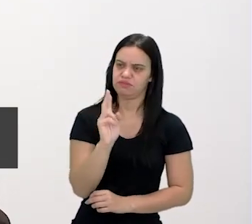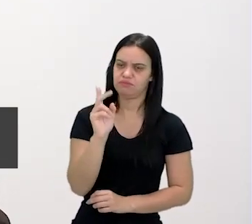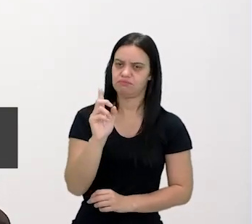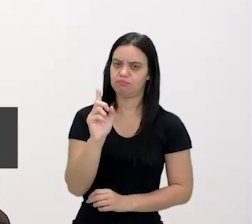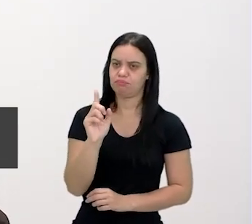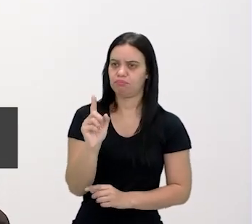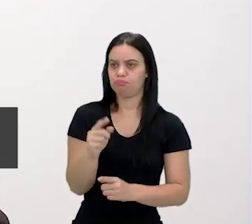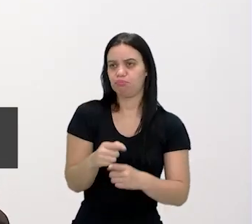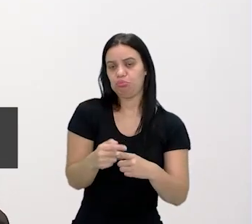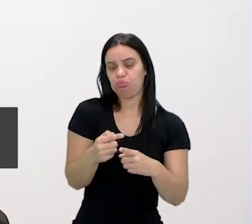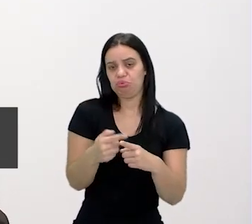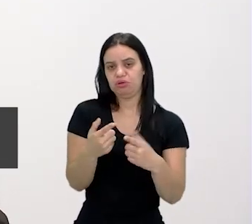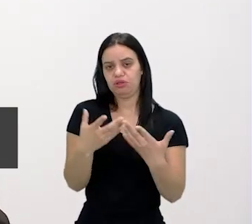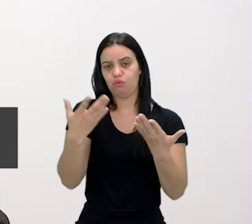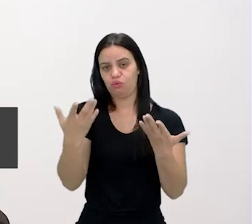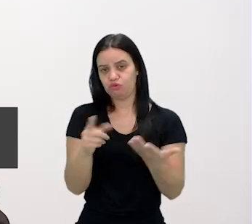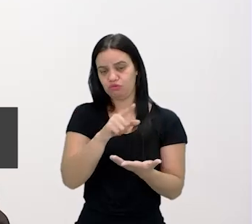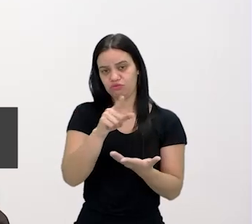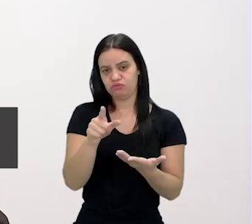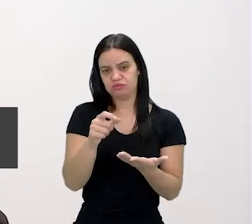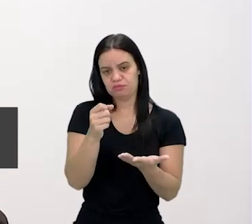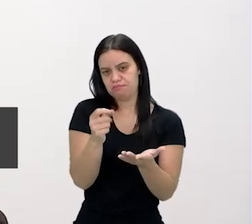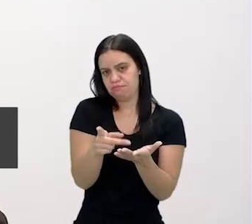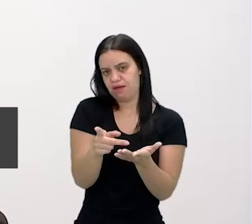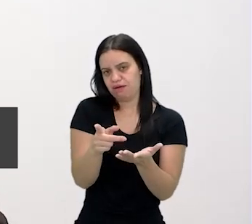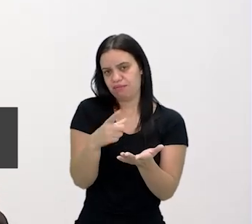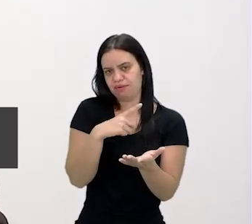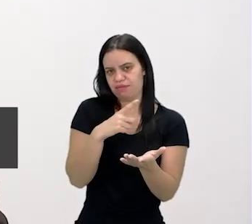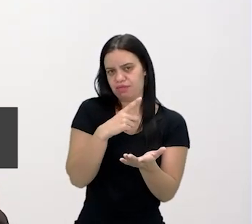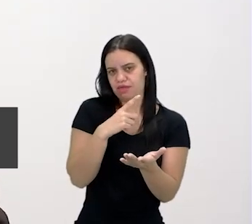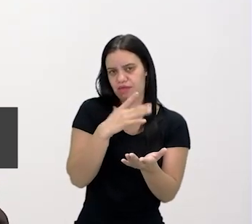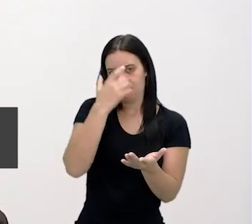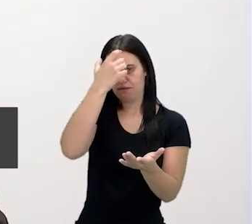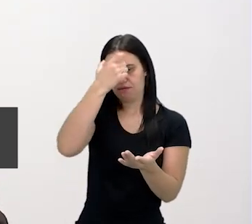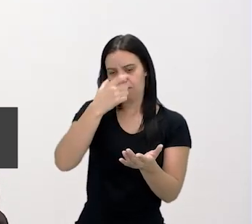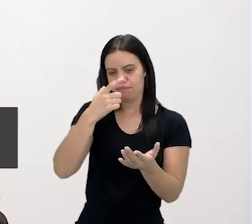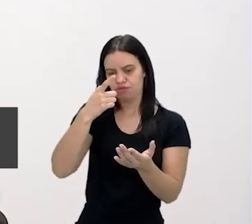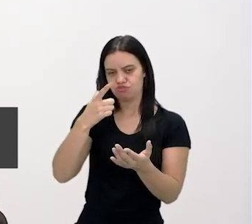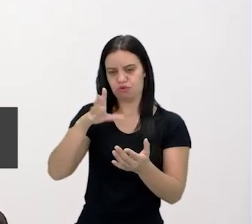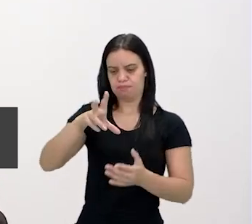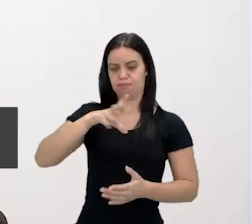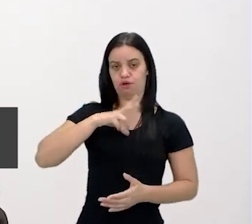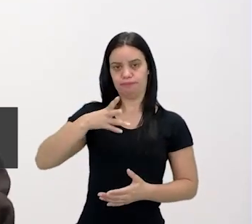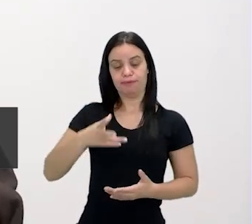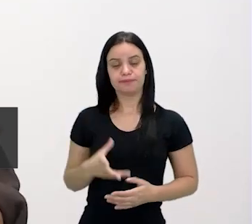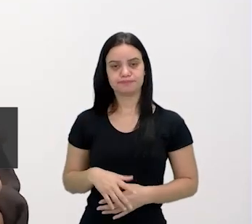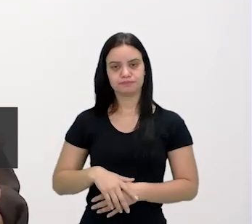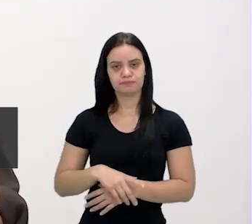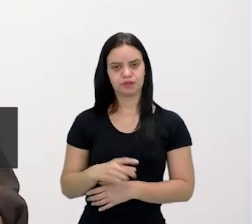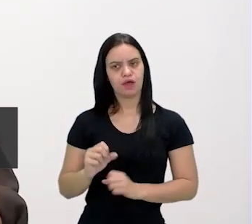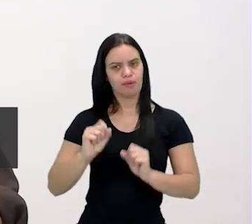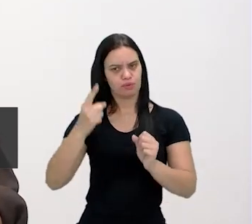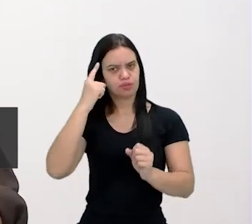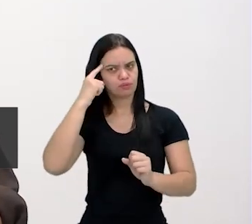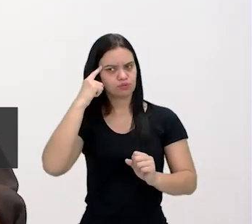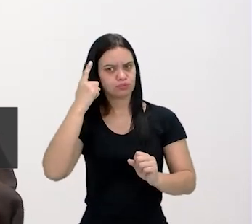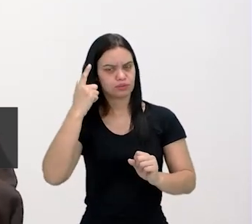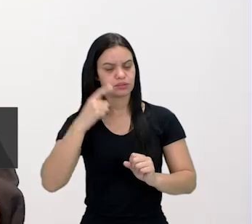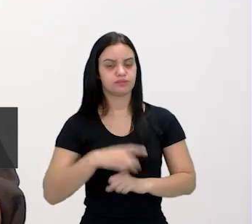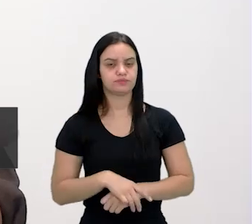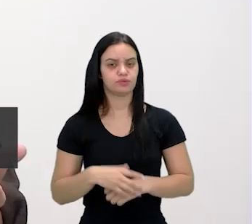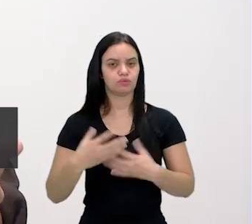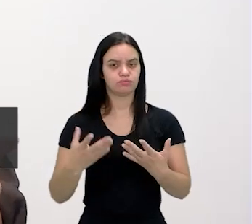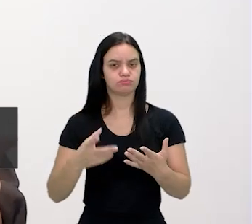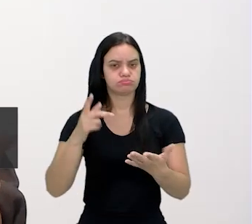de contas, quando você paga para ter o teu homem, se a gente fosse pensar, né, podemos pensar por esse viés também. Quando